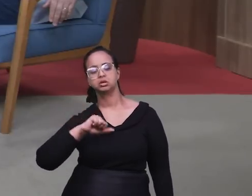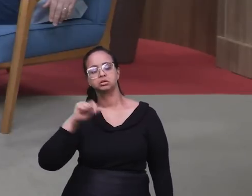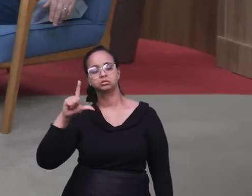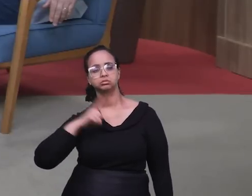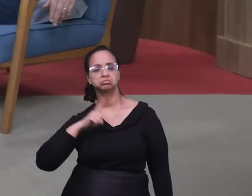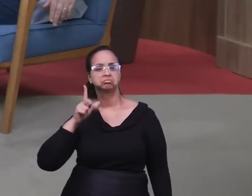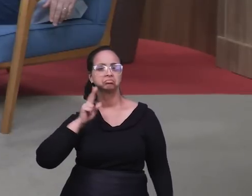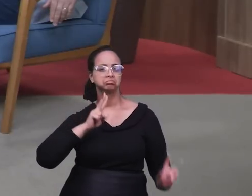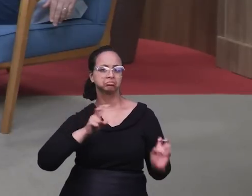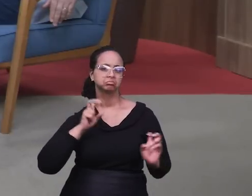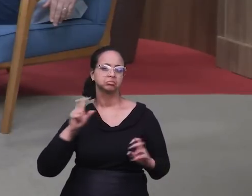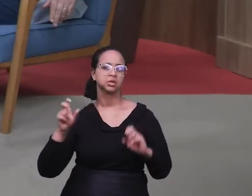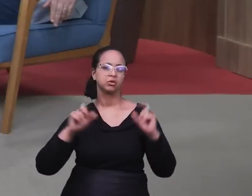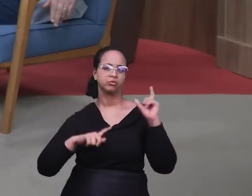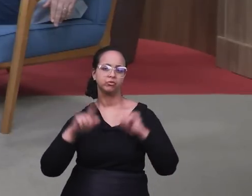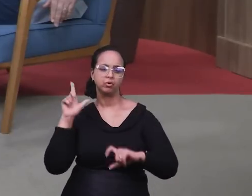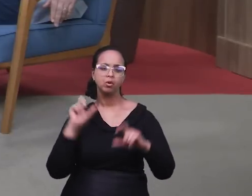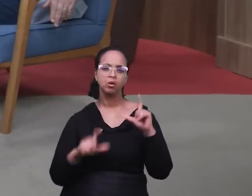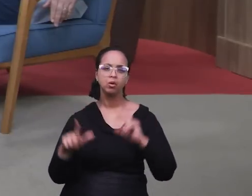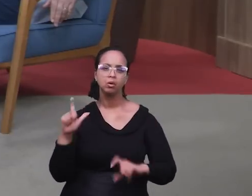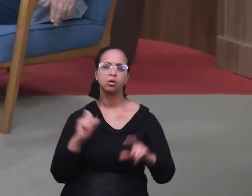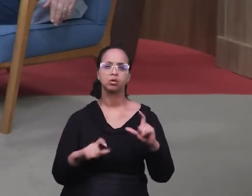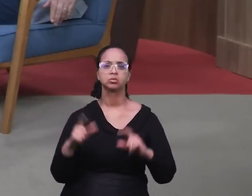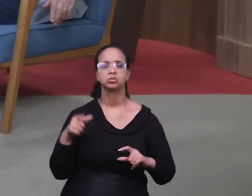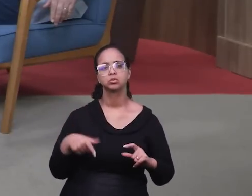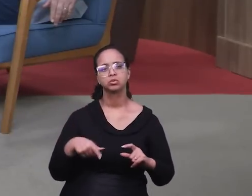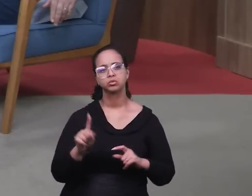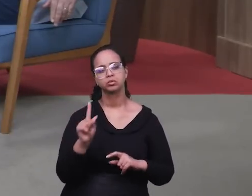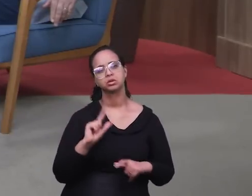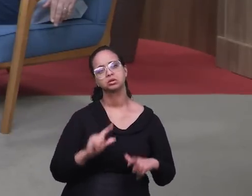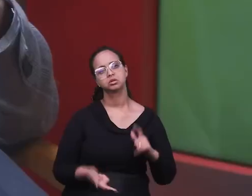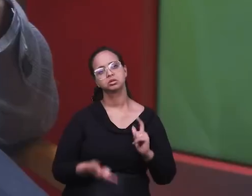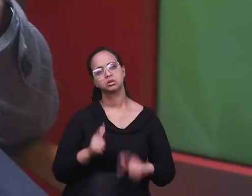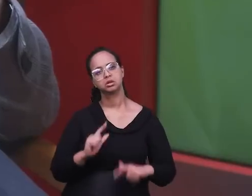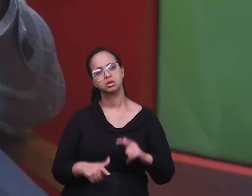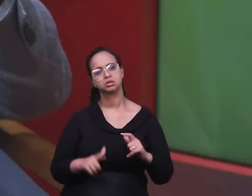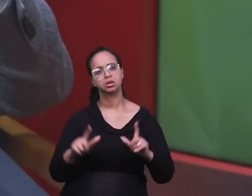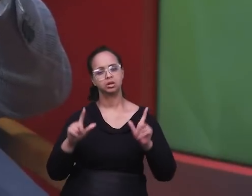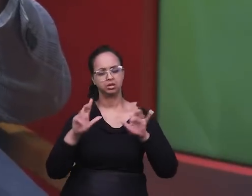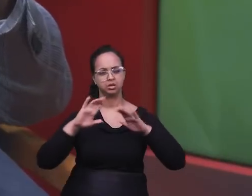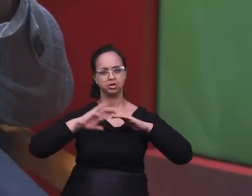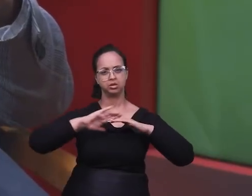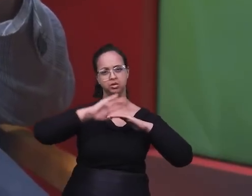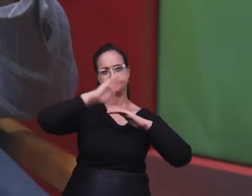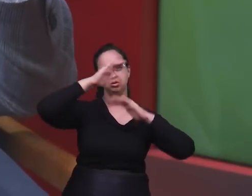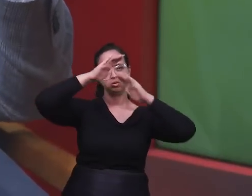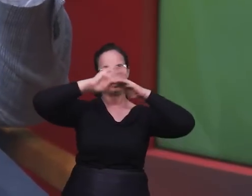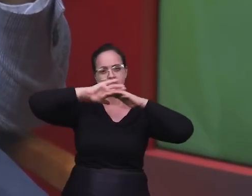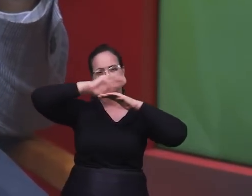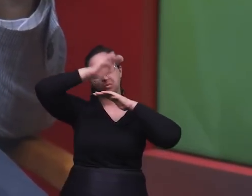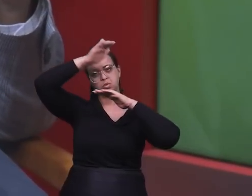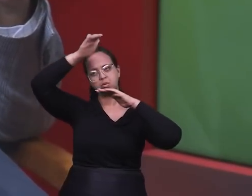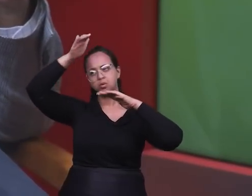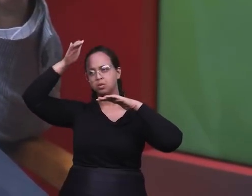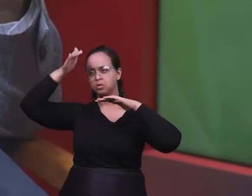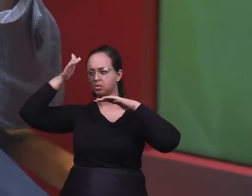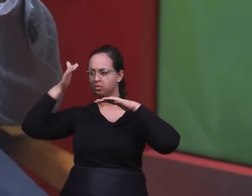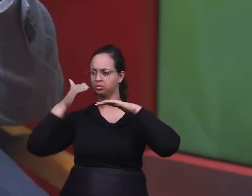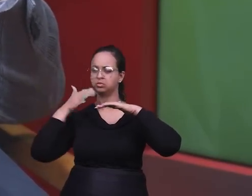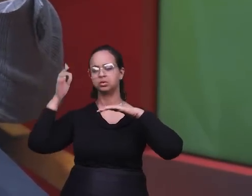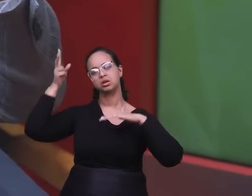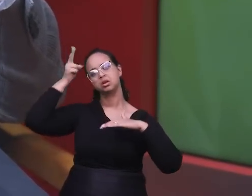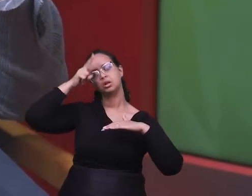E você pode ver isso pelas fotos, e quem vai a Israel, esse pequeno monte, ele tem